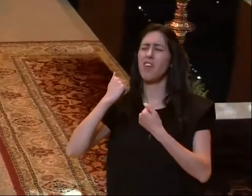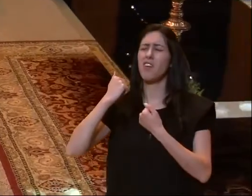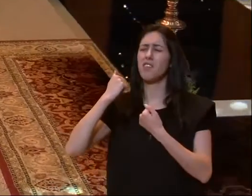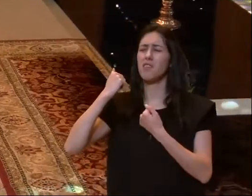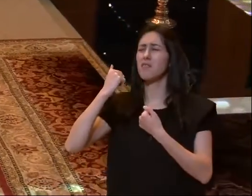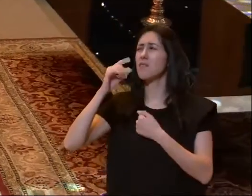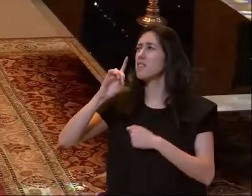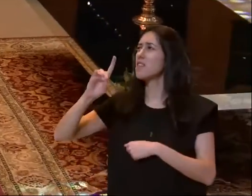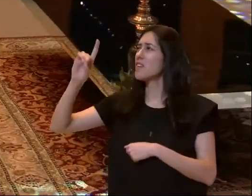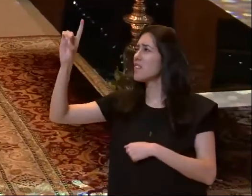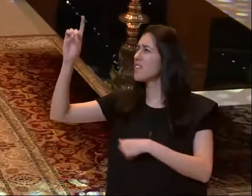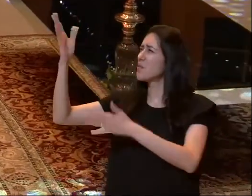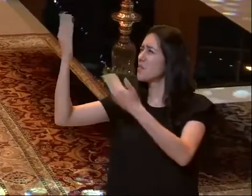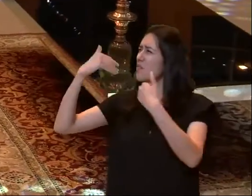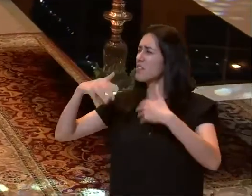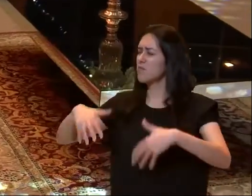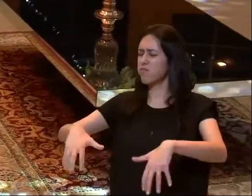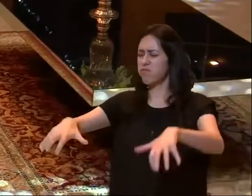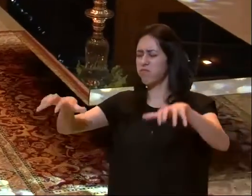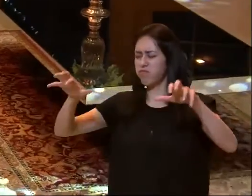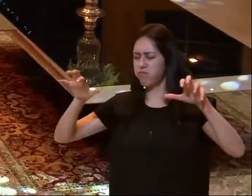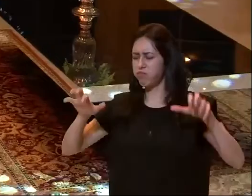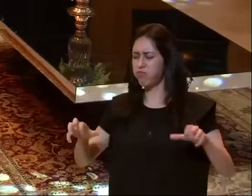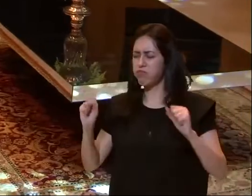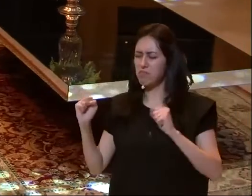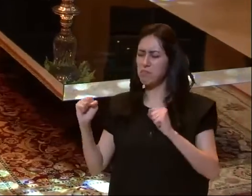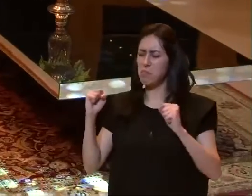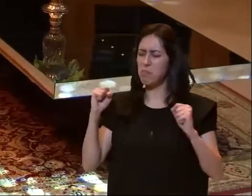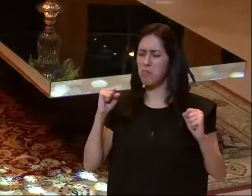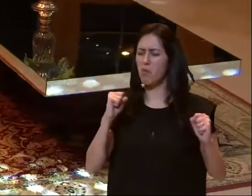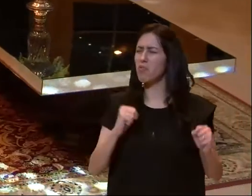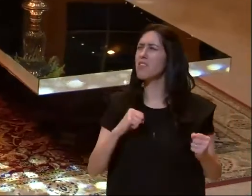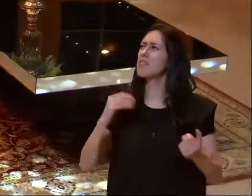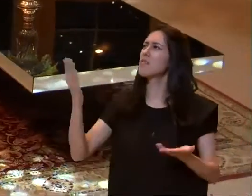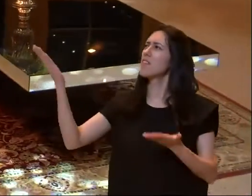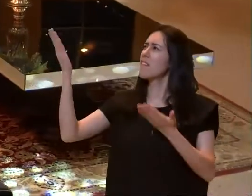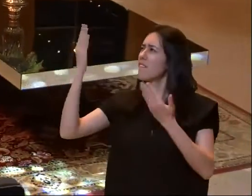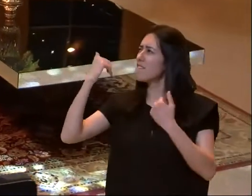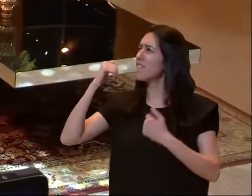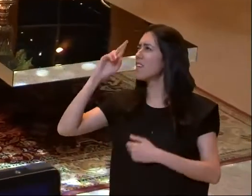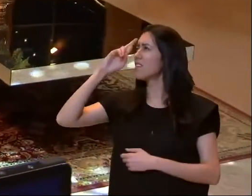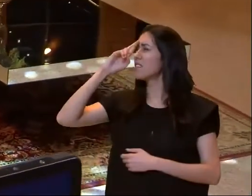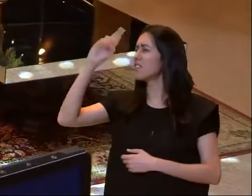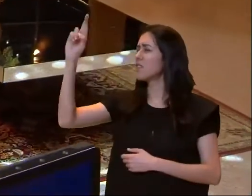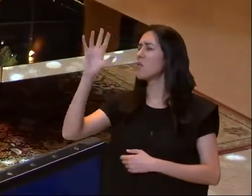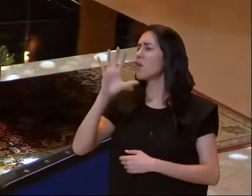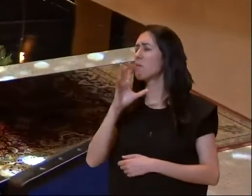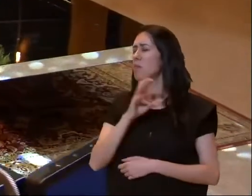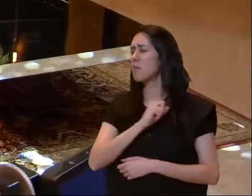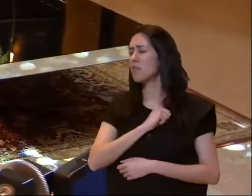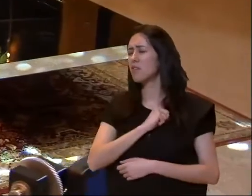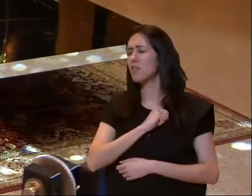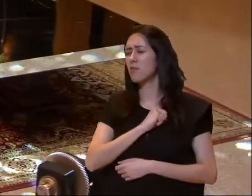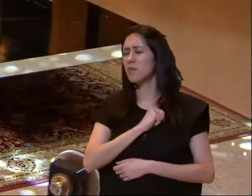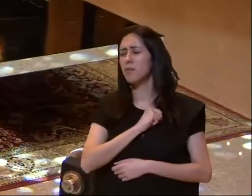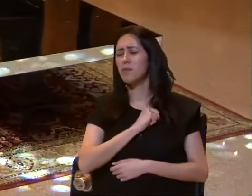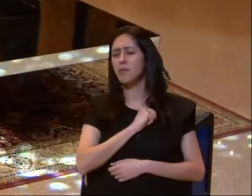vem Deus de majestade e poder, vem Senhor amado.